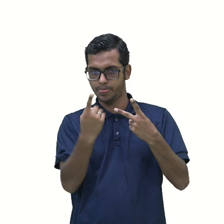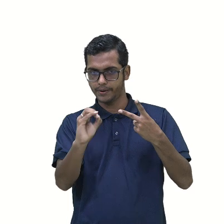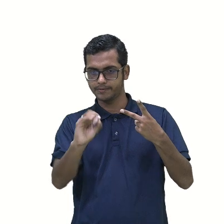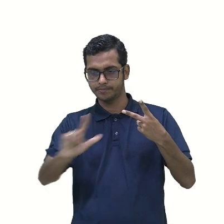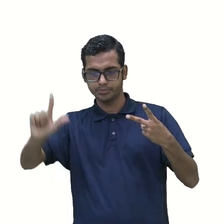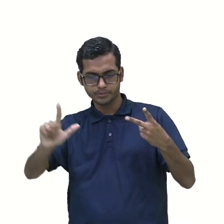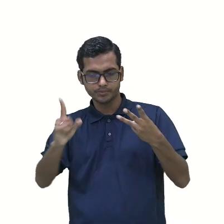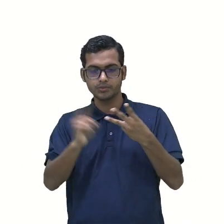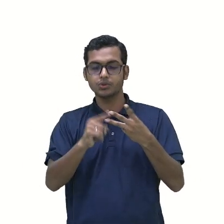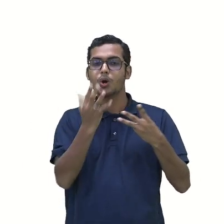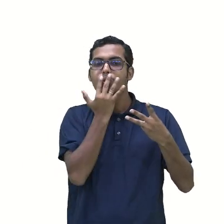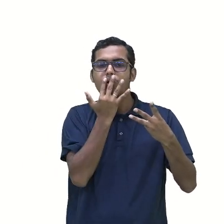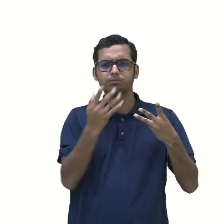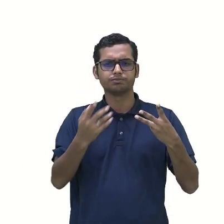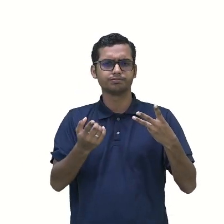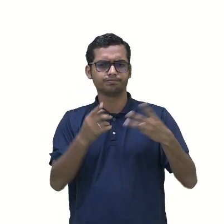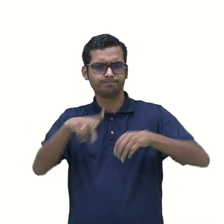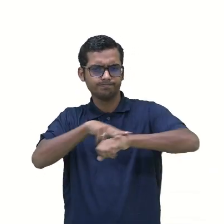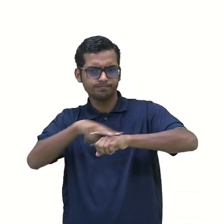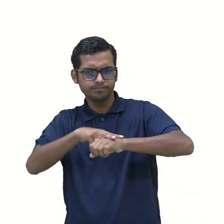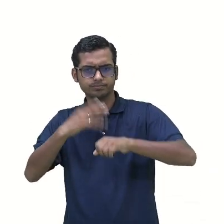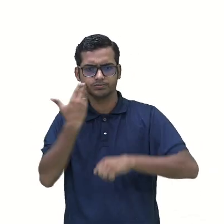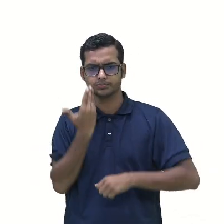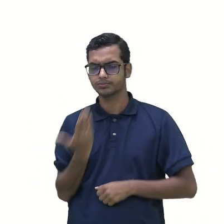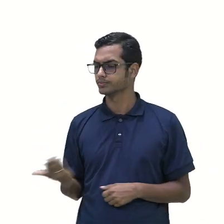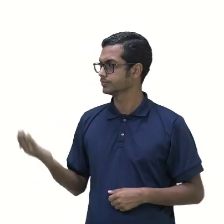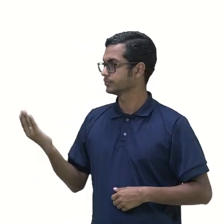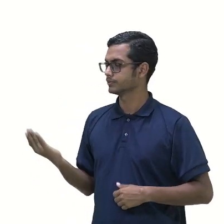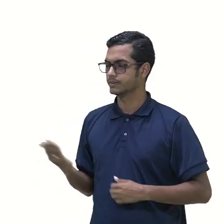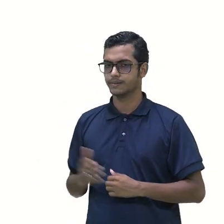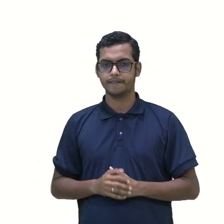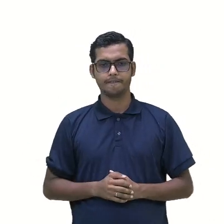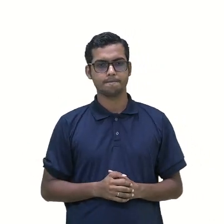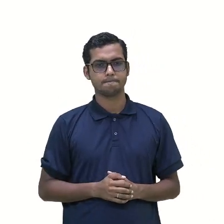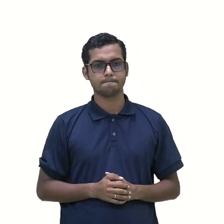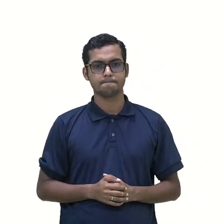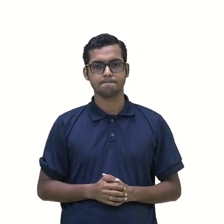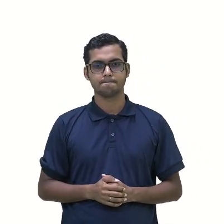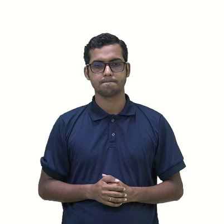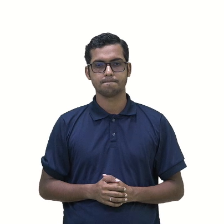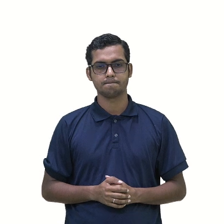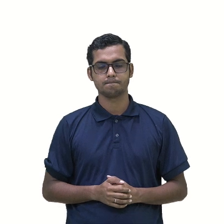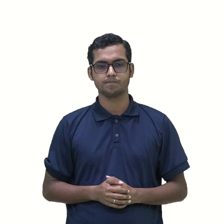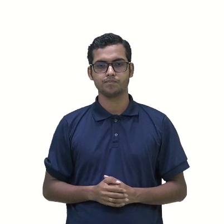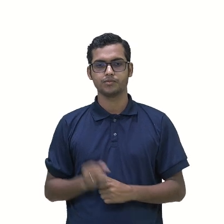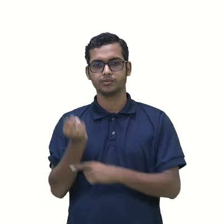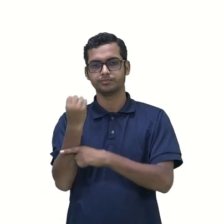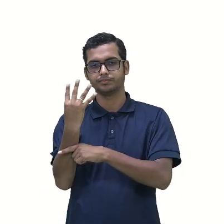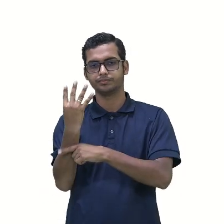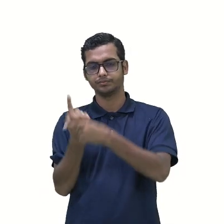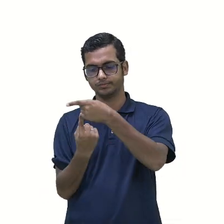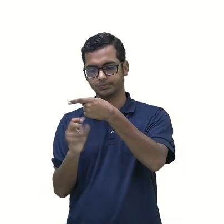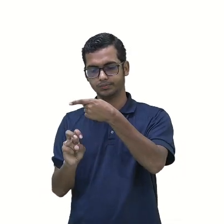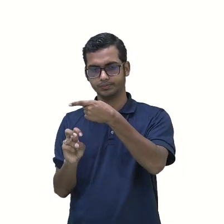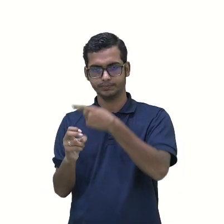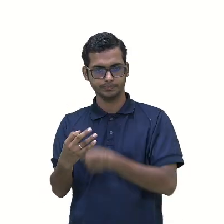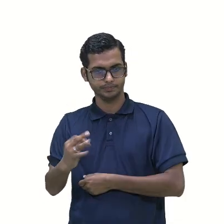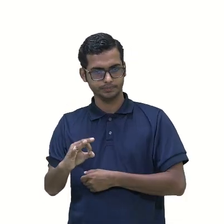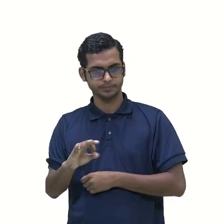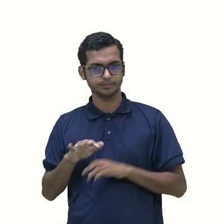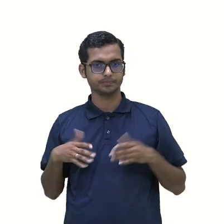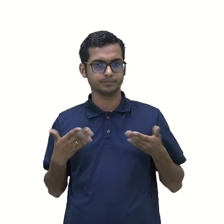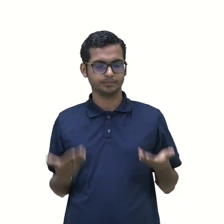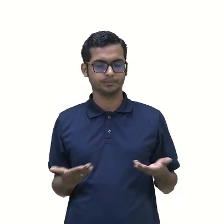ele corresponde aqui, ó, vou até aproveitar essa informação aqui, a verde corresponde a 4/15. Ou